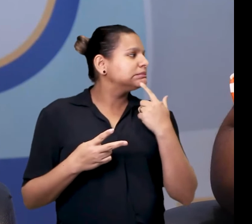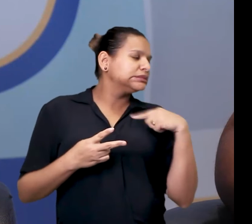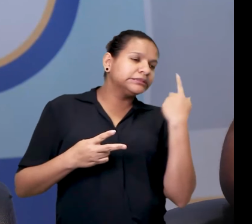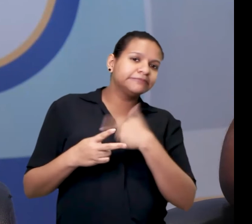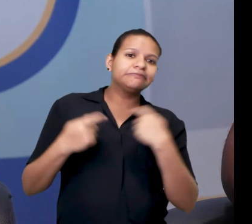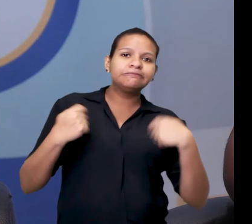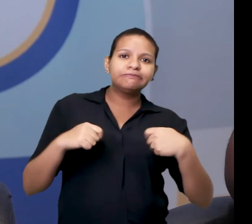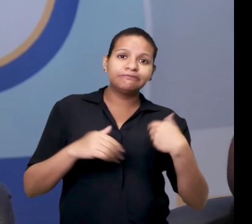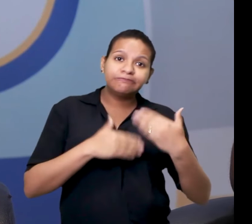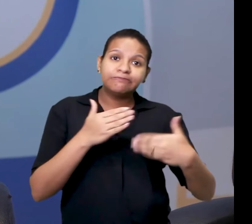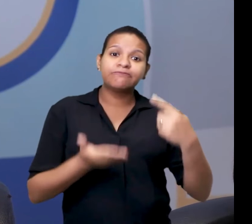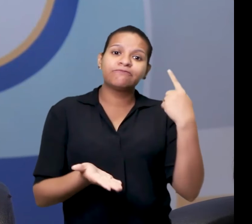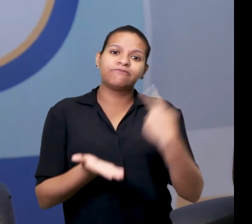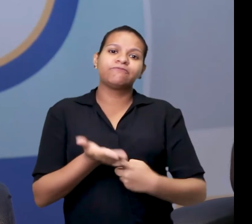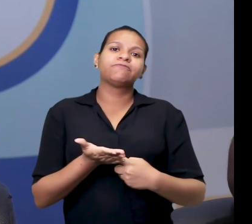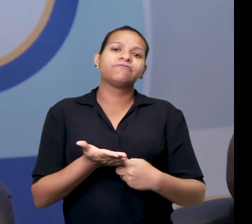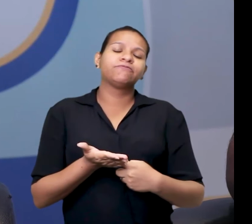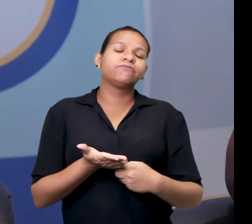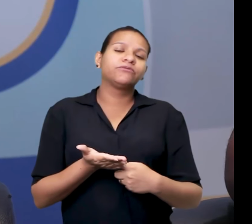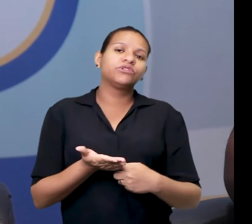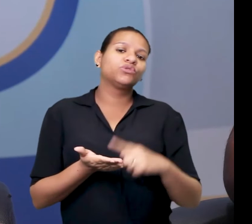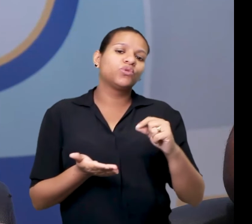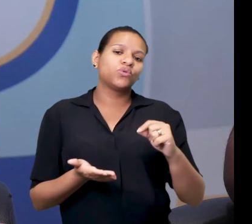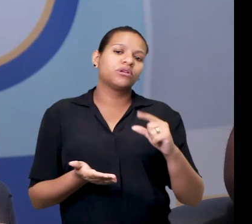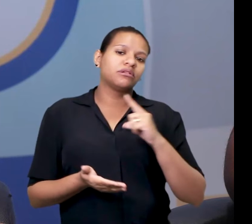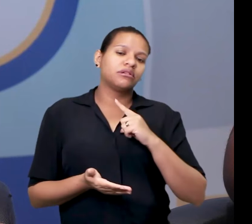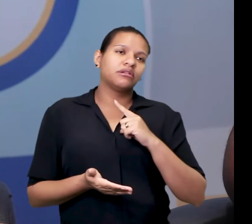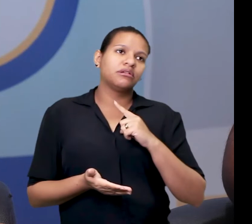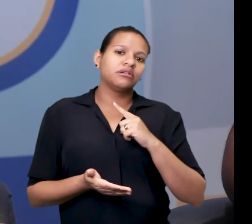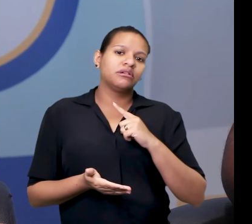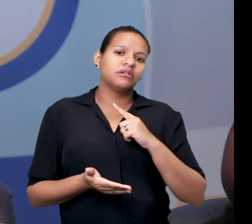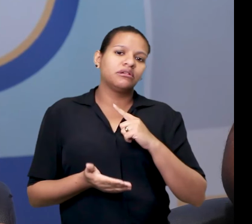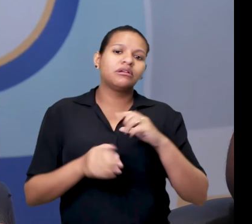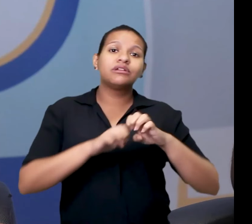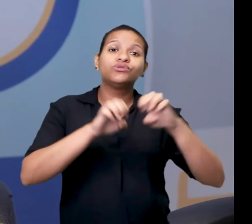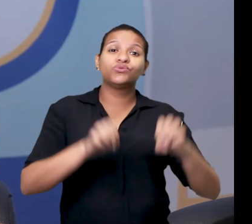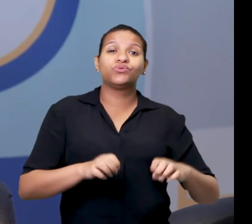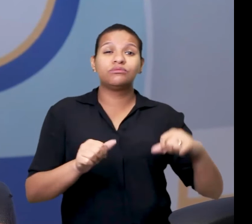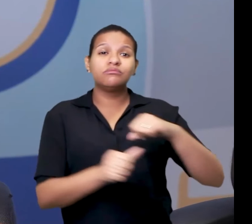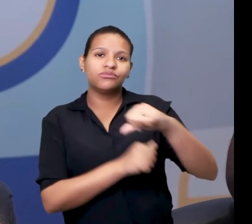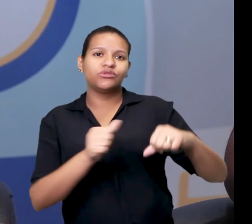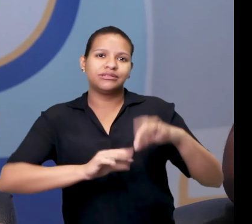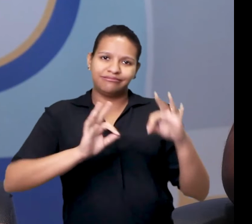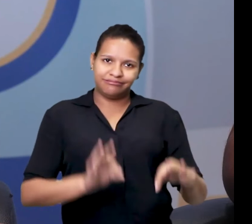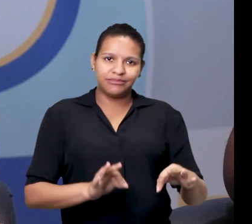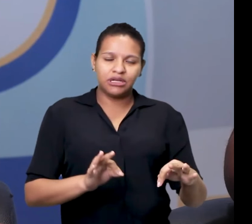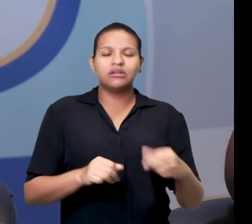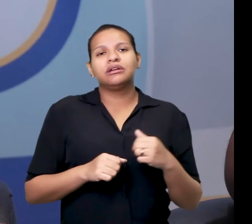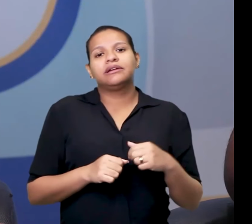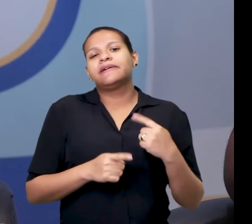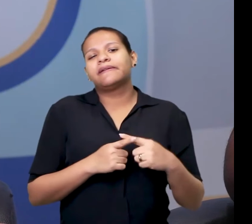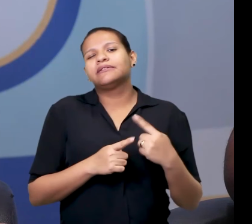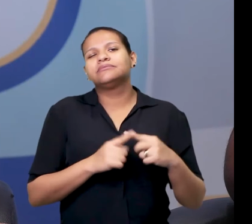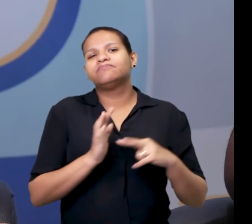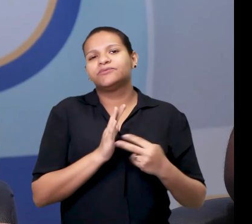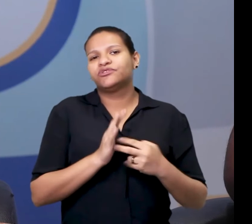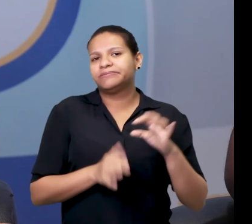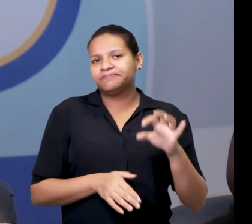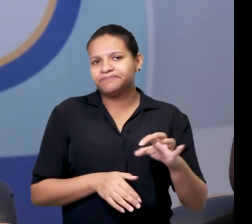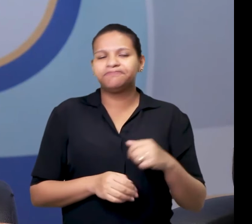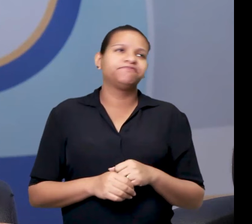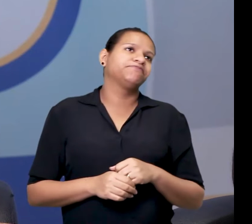e outra coisa é que eu acho que a gente precisa avançar no compromisso de criação de estrutura de mudança de questões estruturais